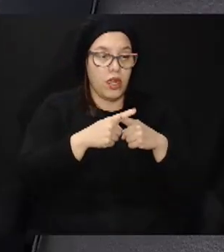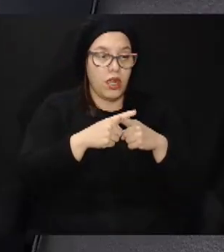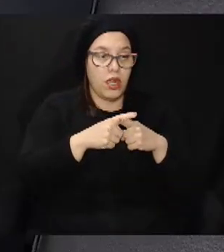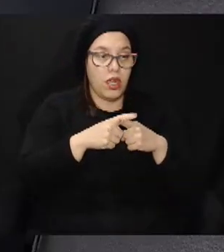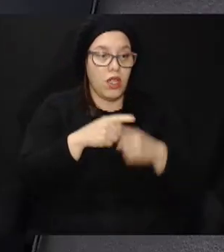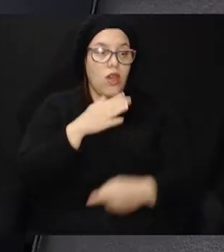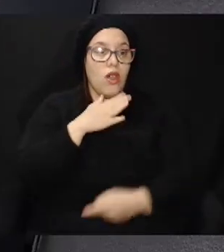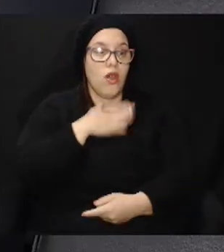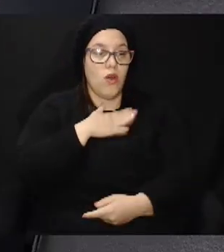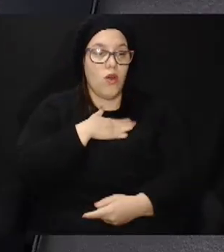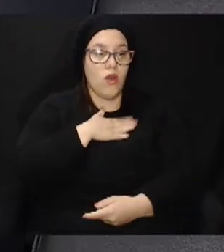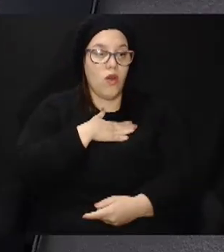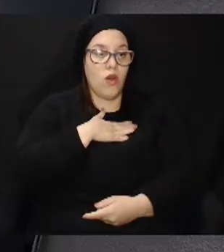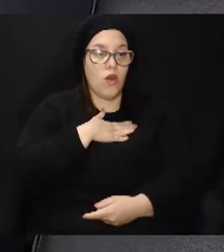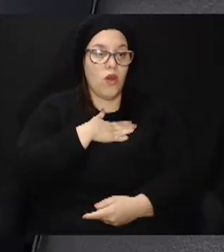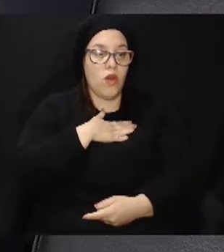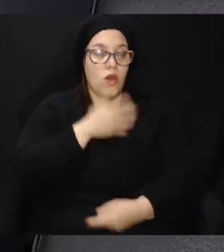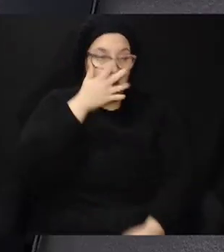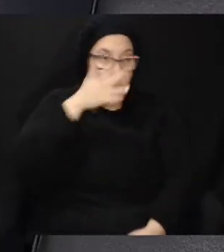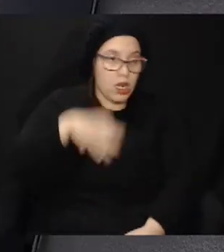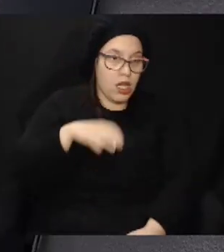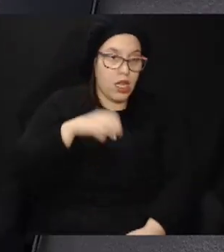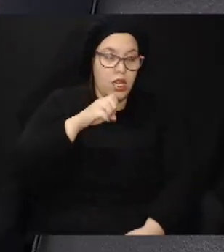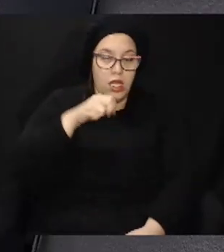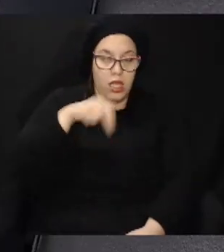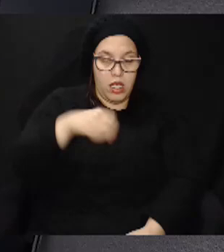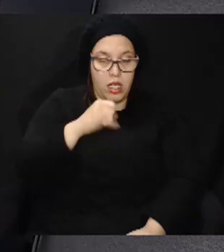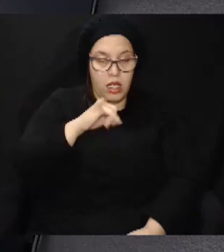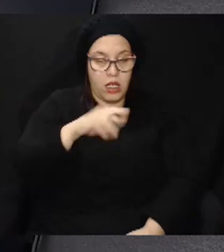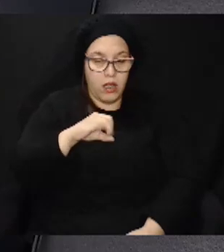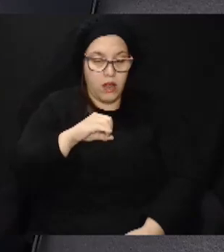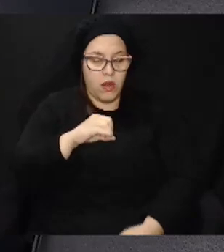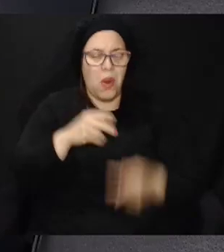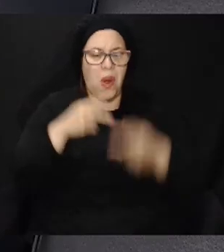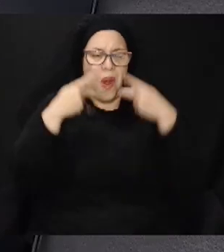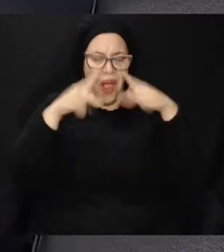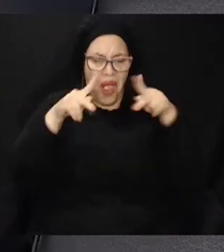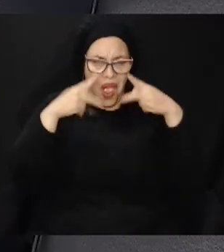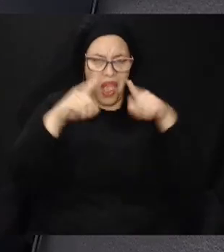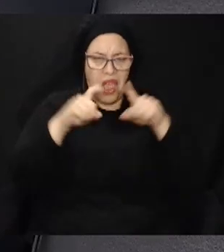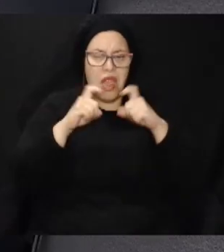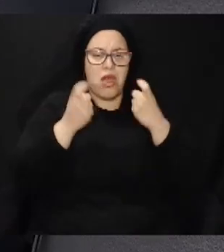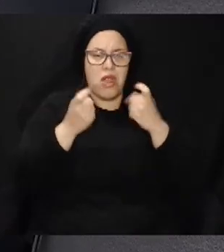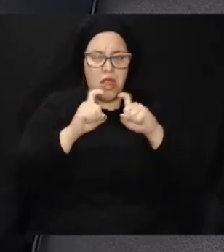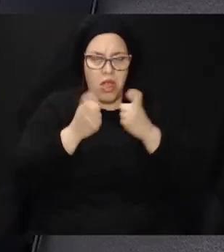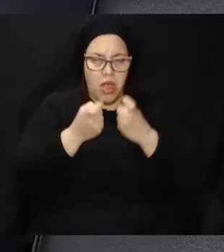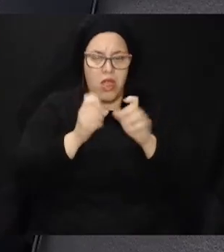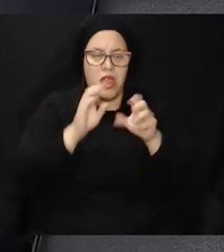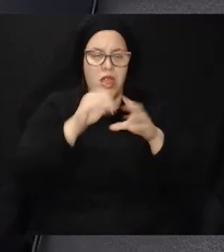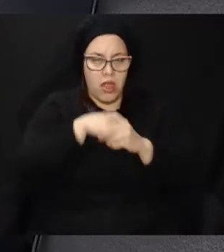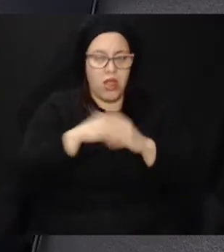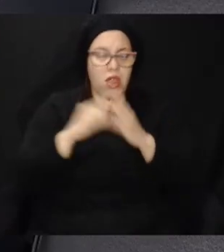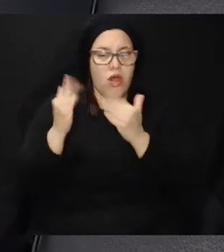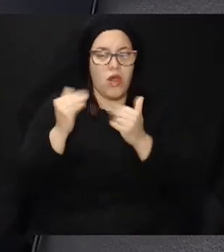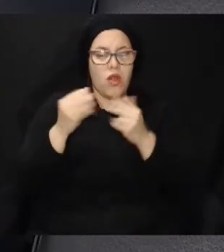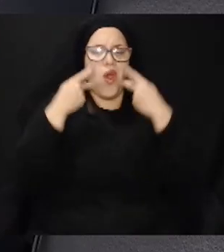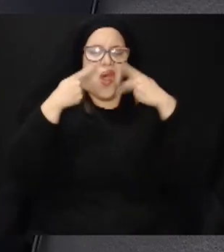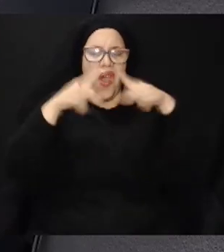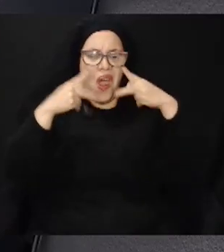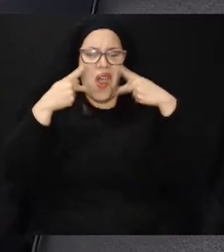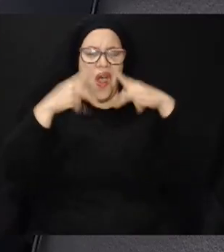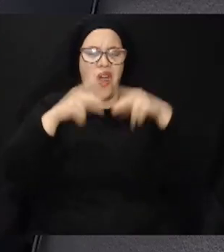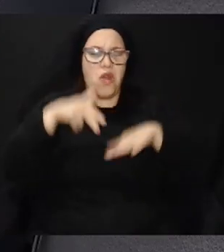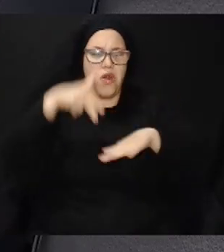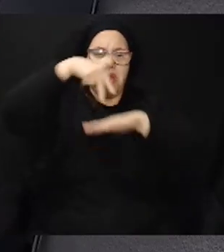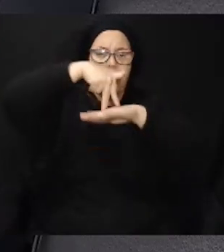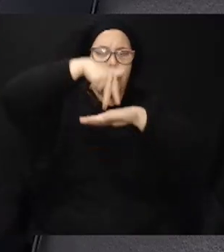eu era menino ainda. E quantas pregações, quantas reuniões da mocidade eu estive, e que ele pregava de cima da tribuna,